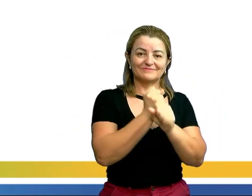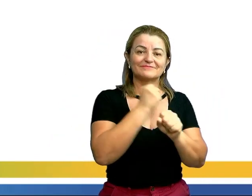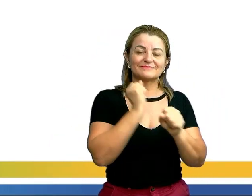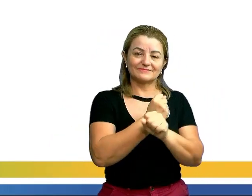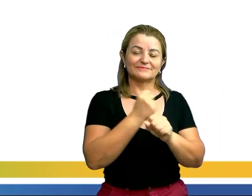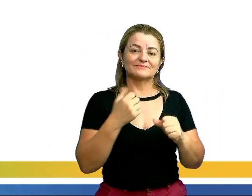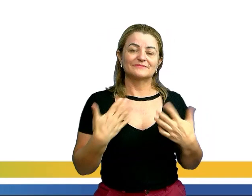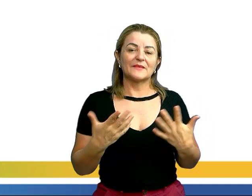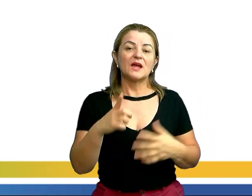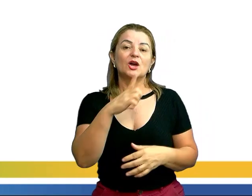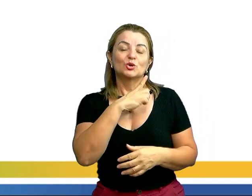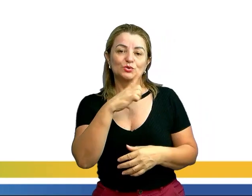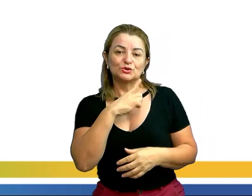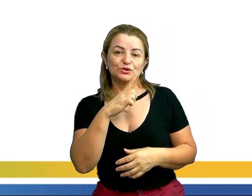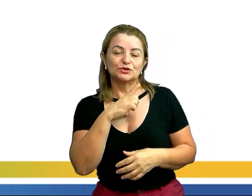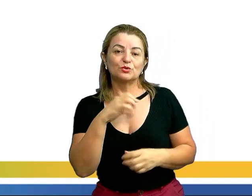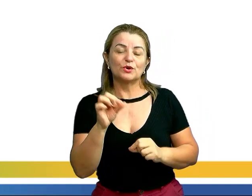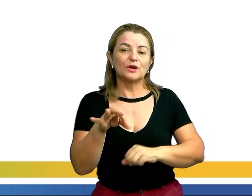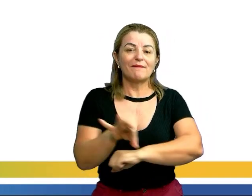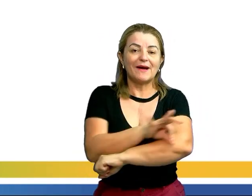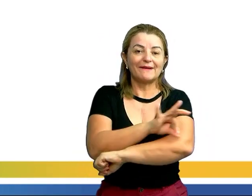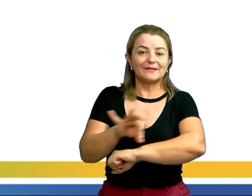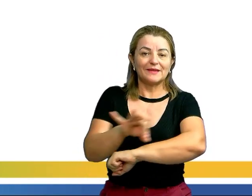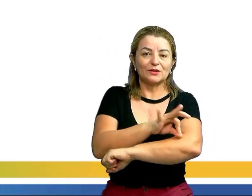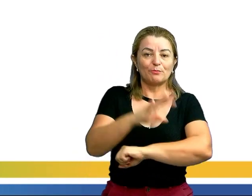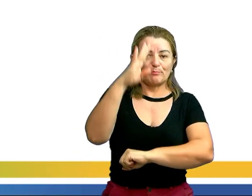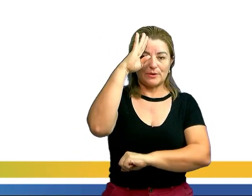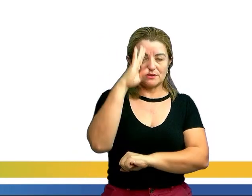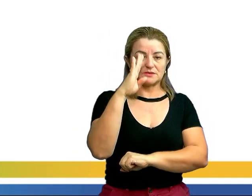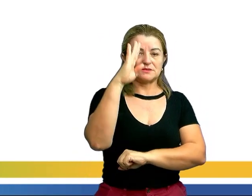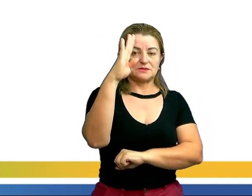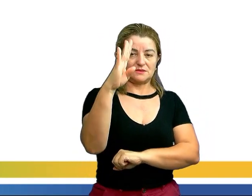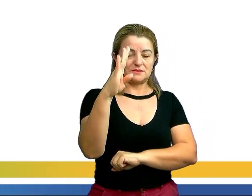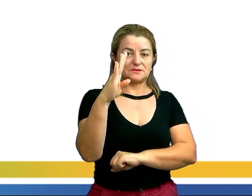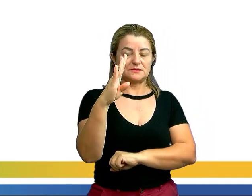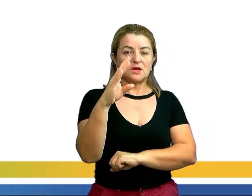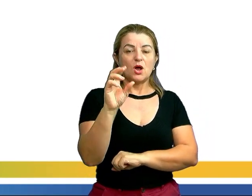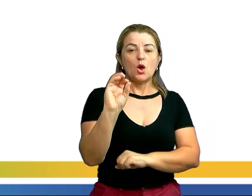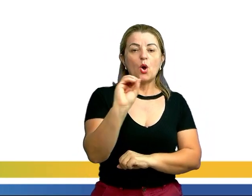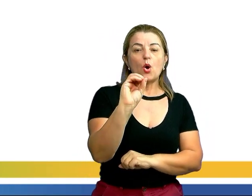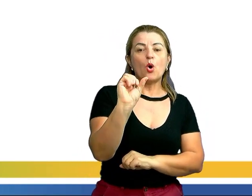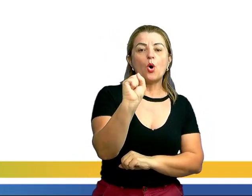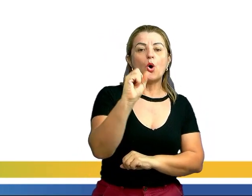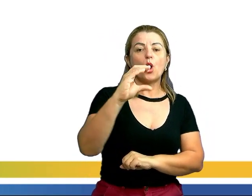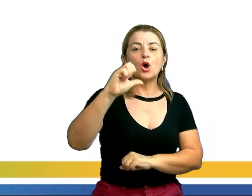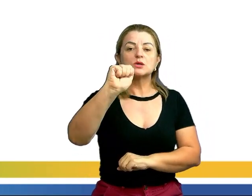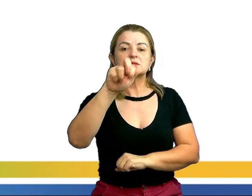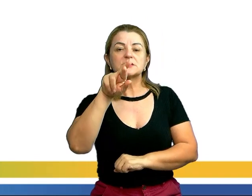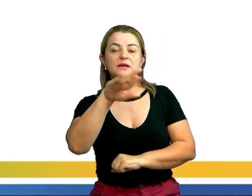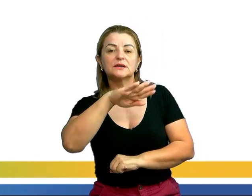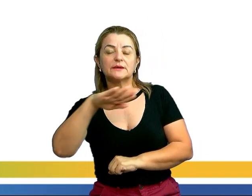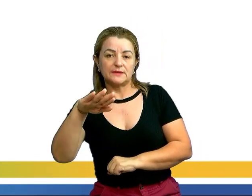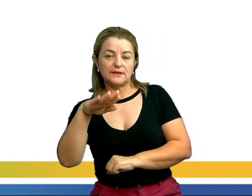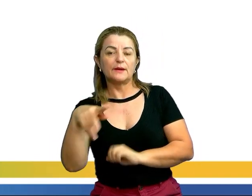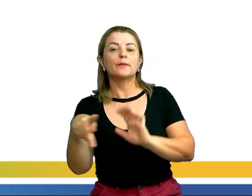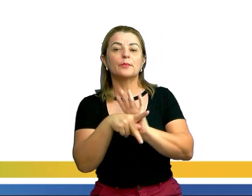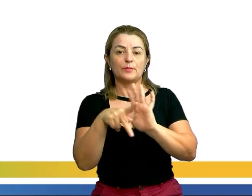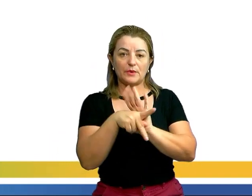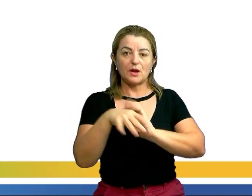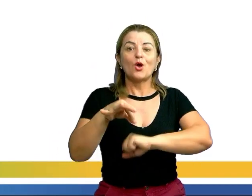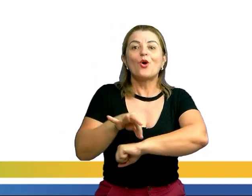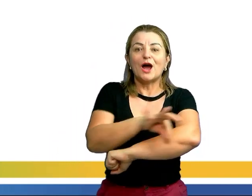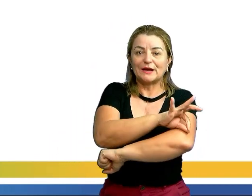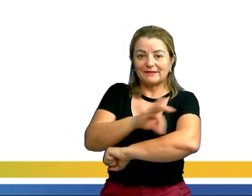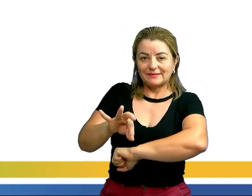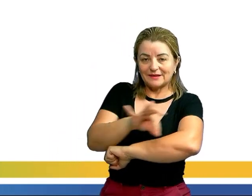Brasília. E ela tinha como arquiteto principal, né, Oscar Niemeyer. E além do Oscar Niemeyer, fazia